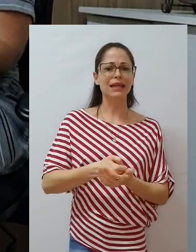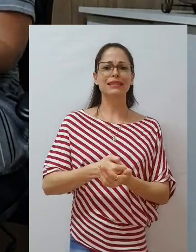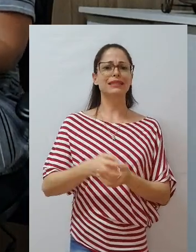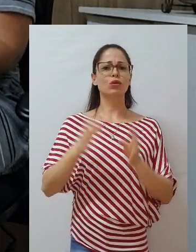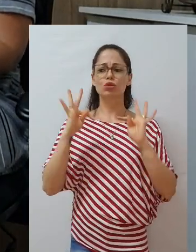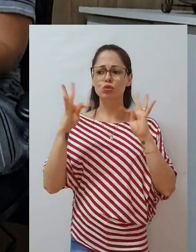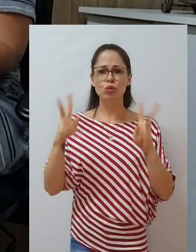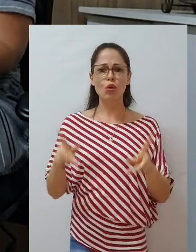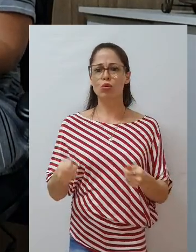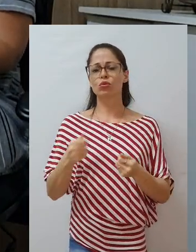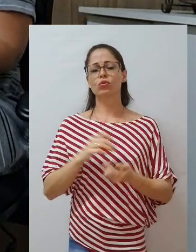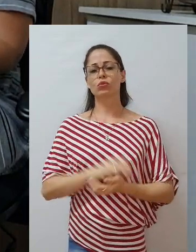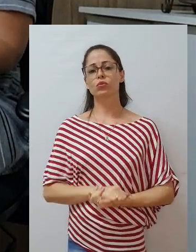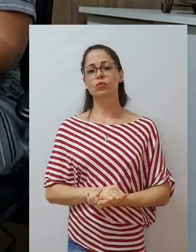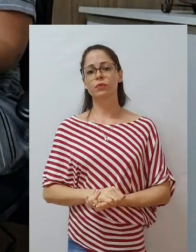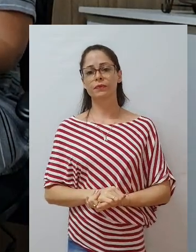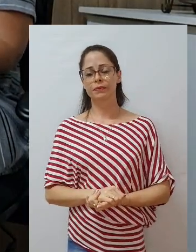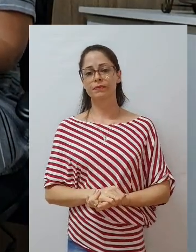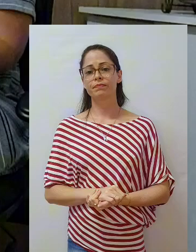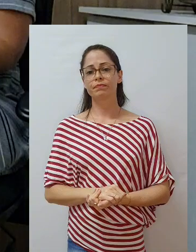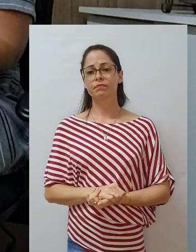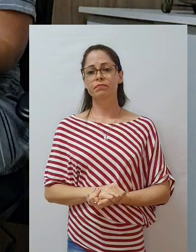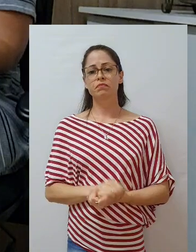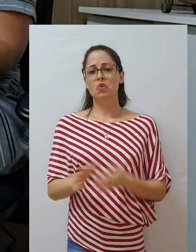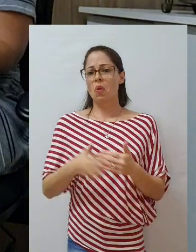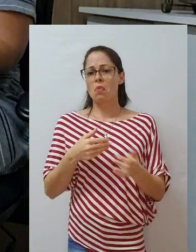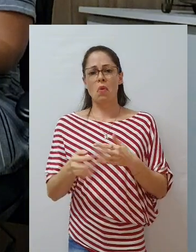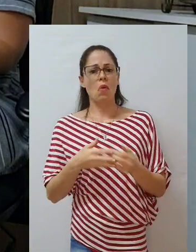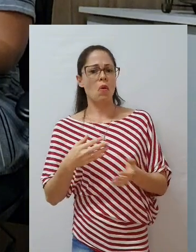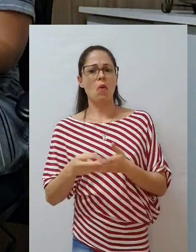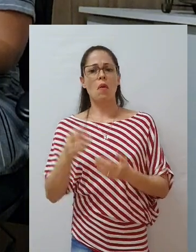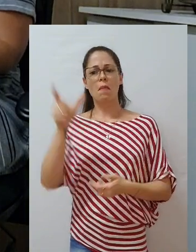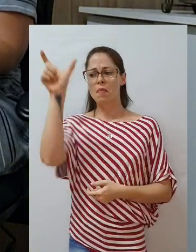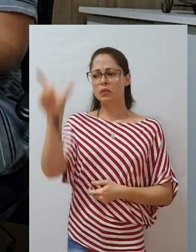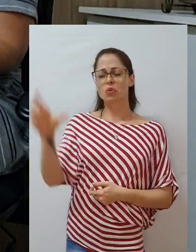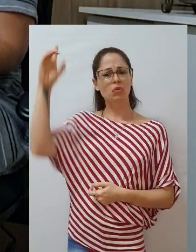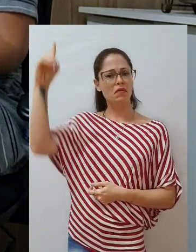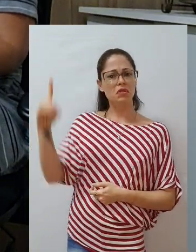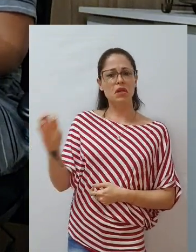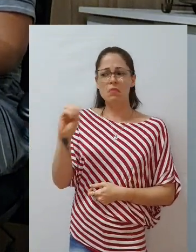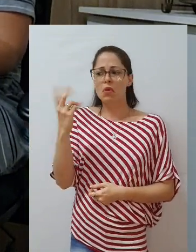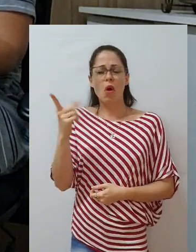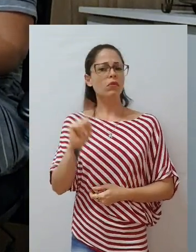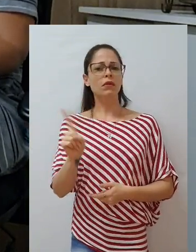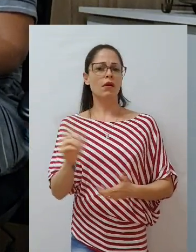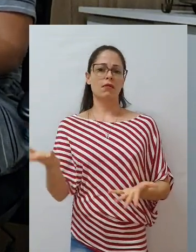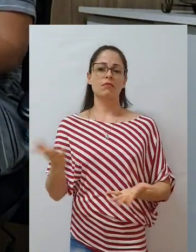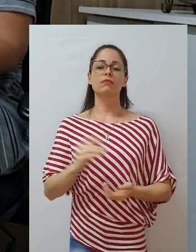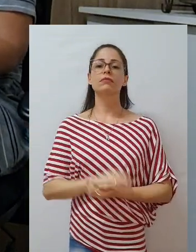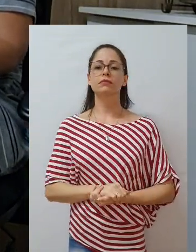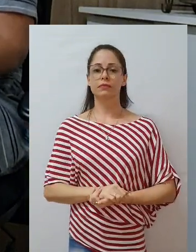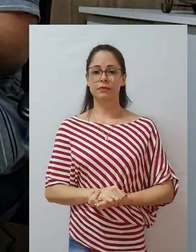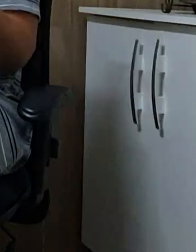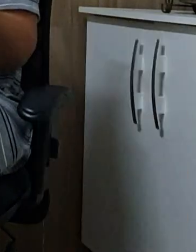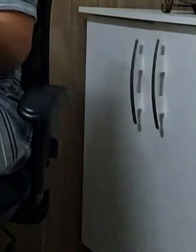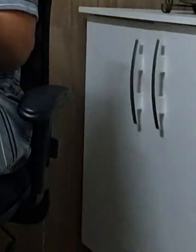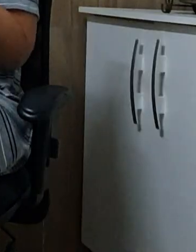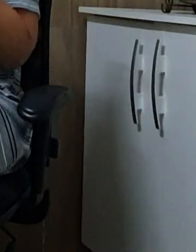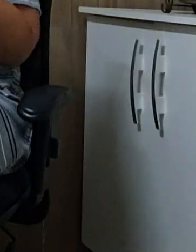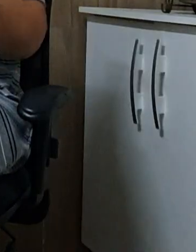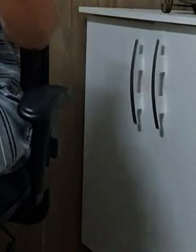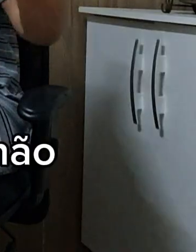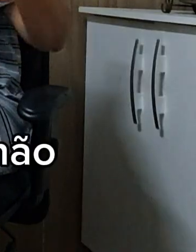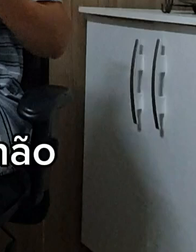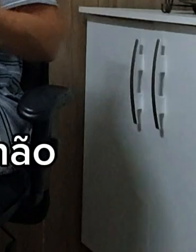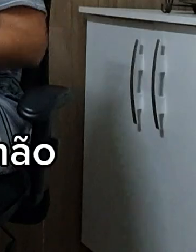em lei. É obrigação de Obrigação a todos. Então, isso é definido para todos, não importa